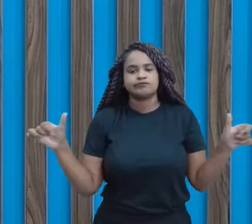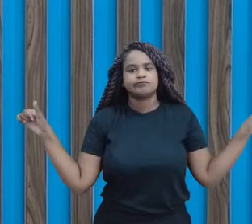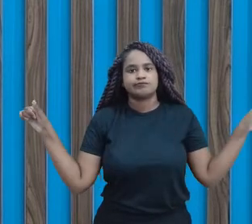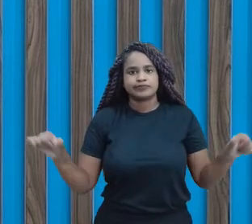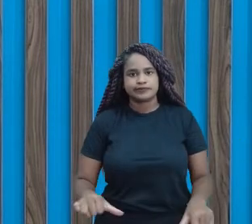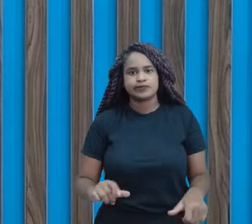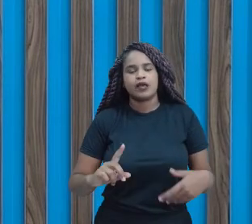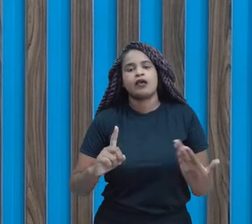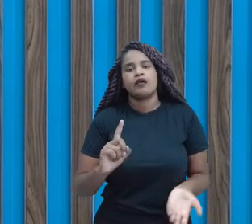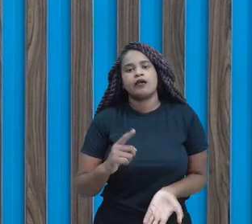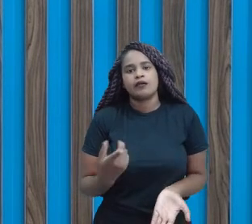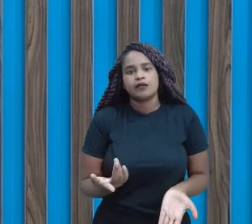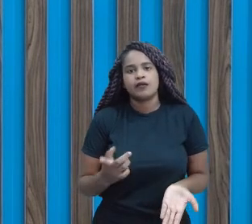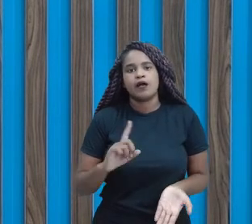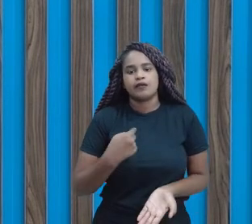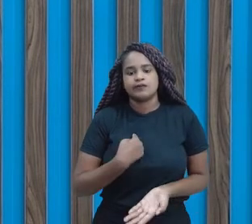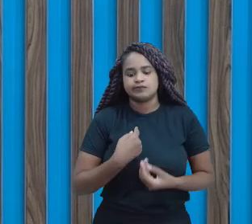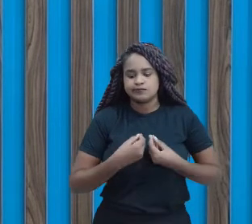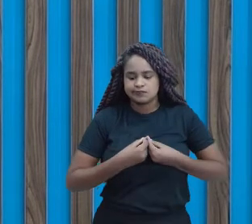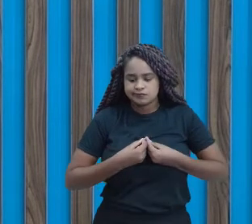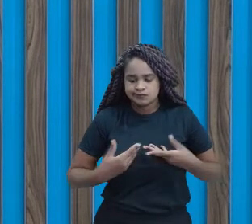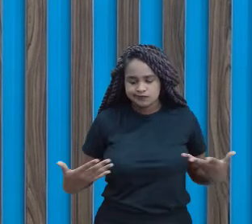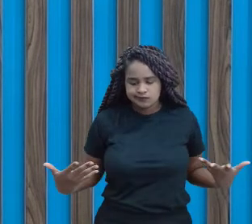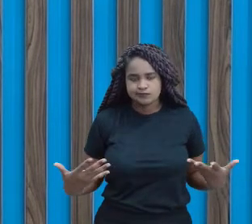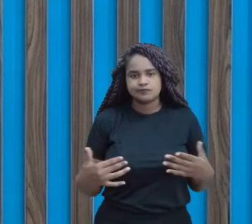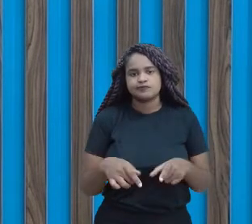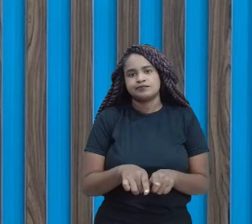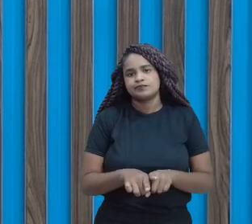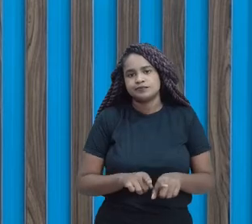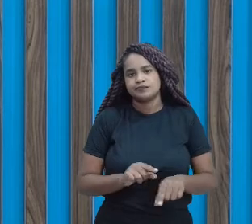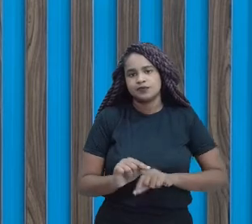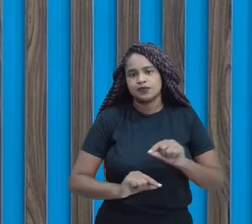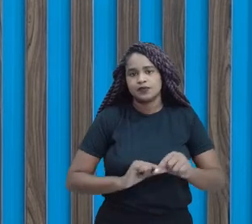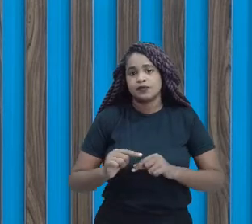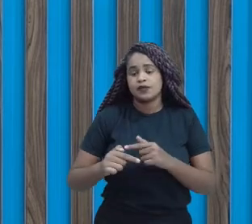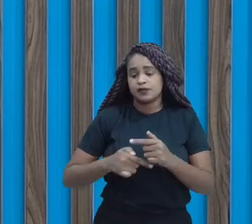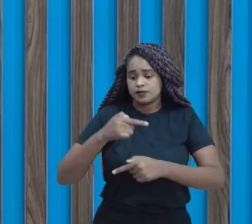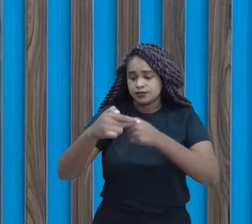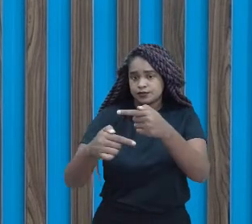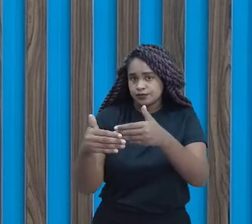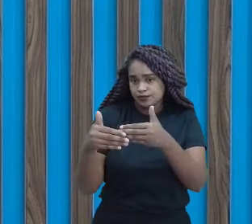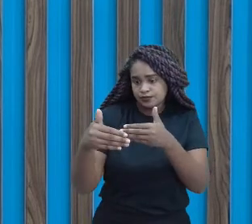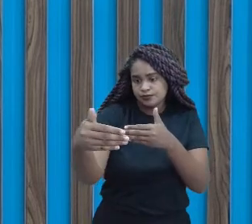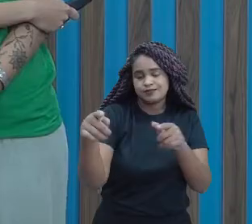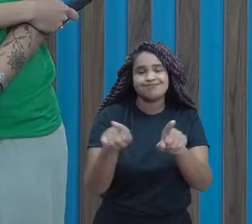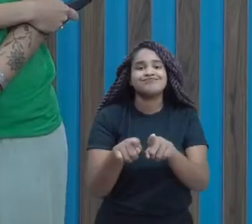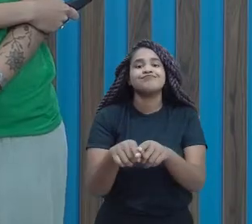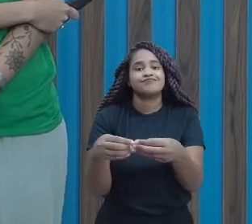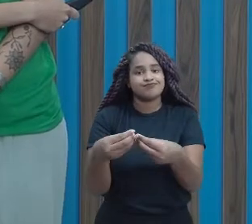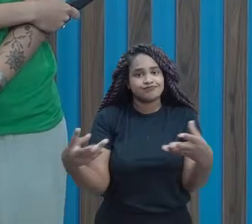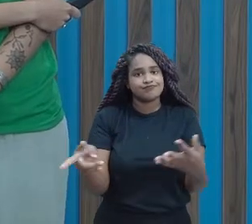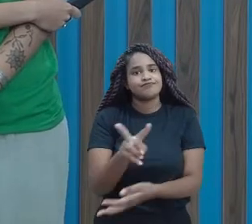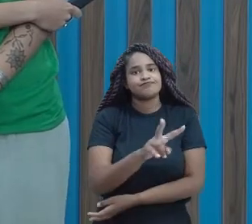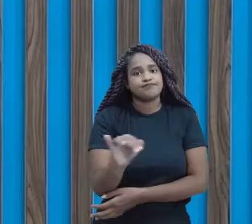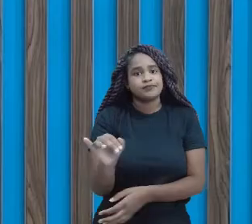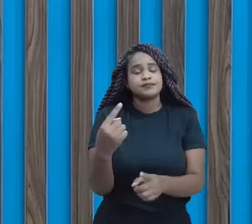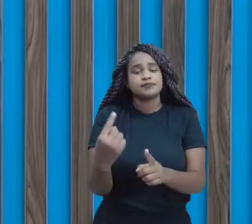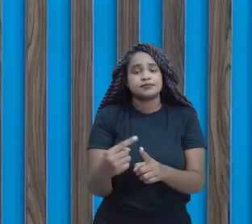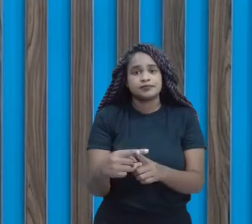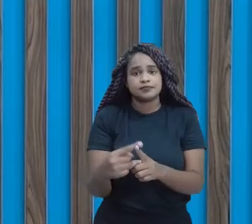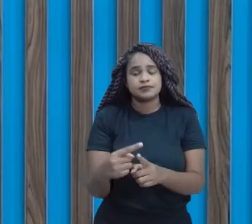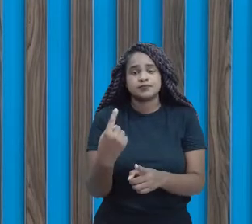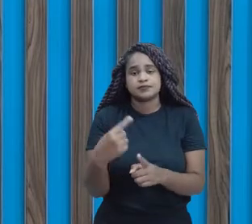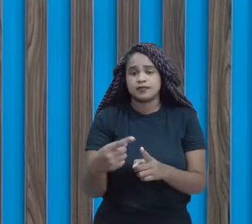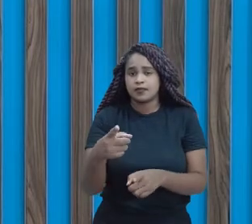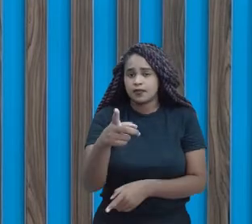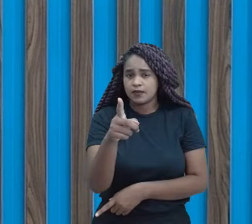nós. Então os maiores prejudicados somos nós e a nossa geração futura, viu, professora? Por quê? Porque eles vão pegar... Você viu